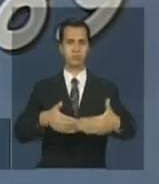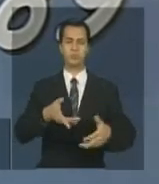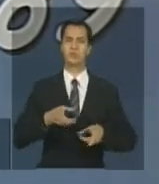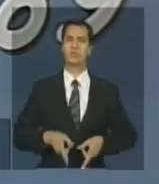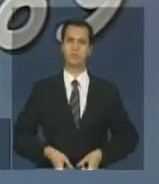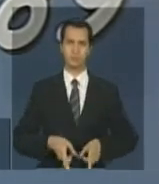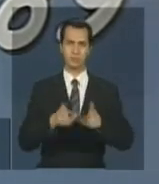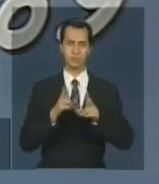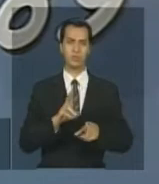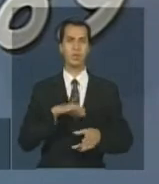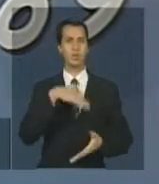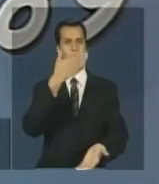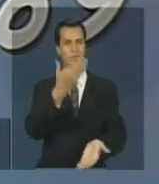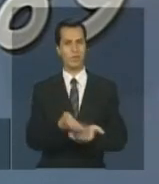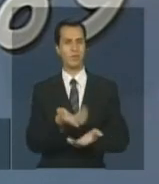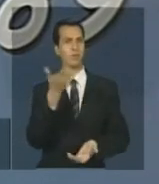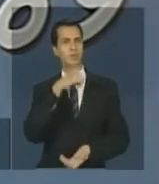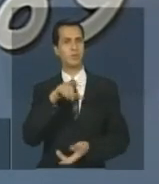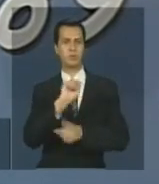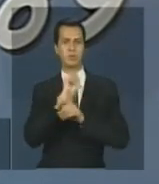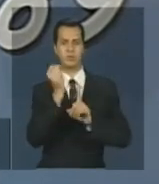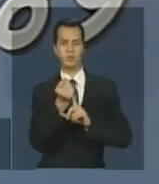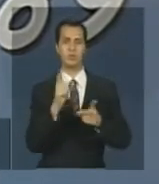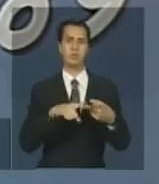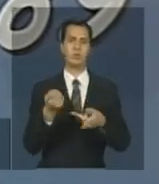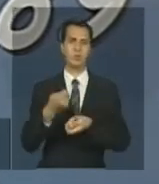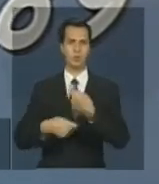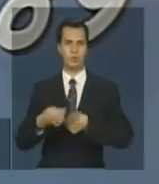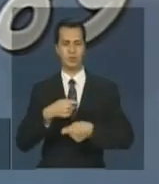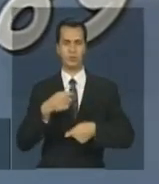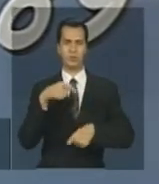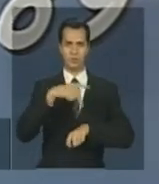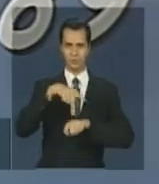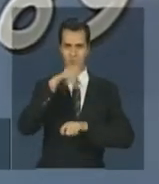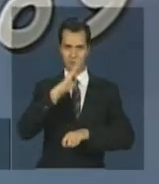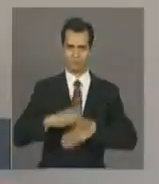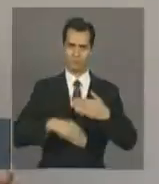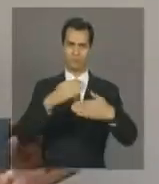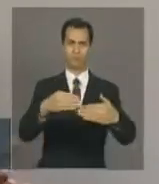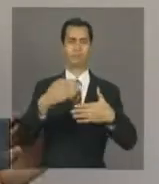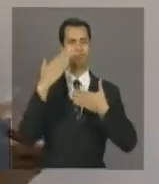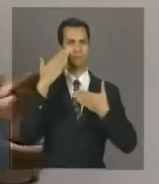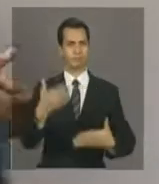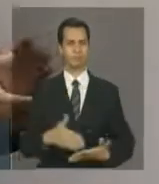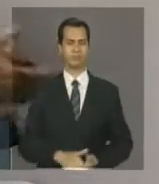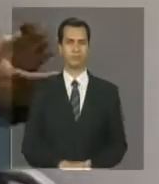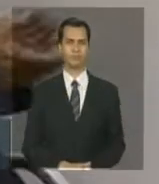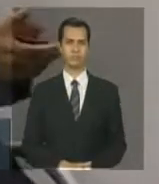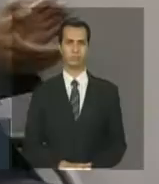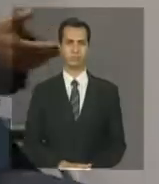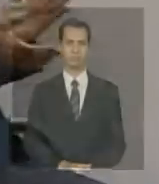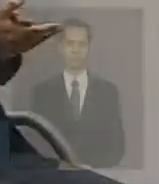mais em busca do Desenvolvimento Social e econômico do nosso é muito obrigado